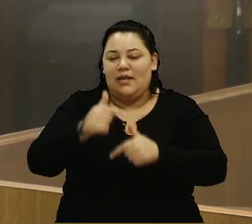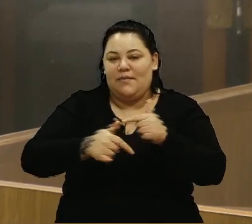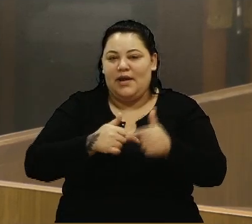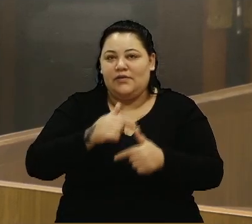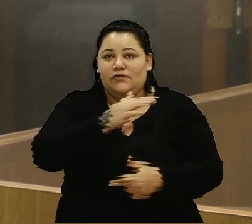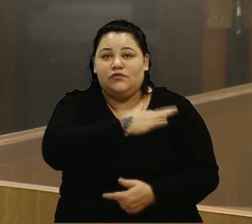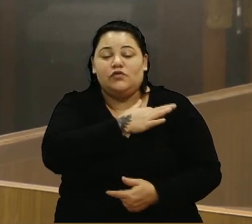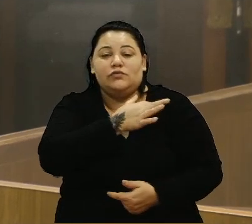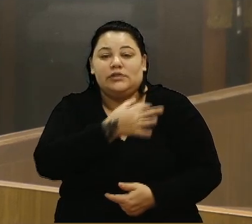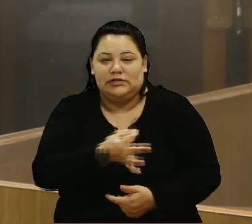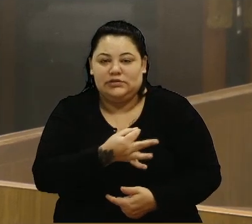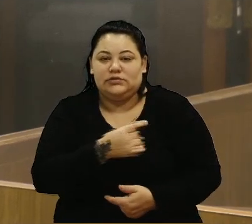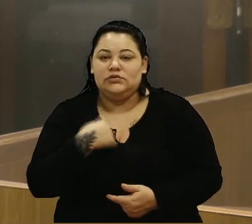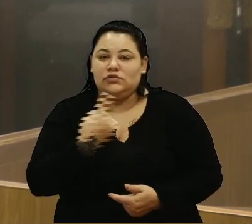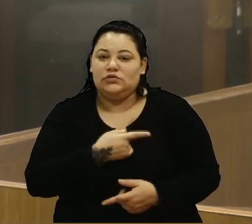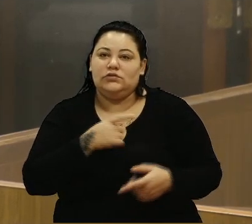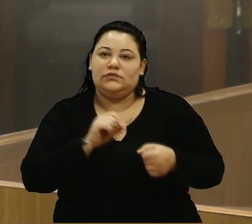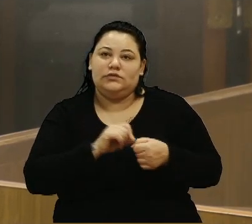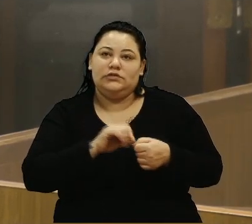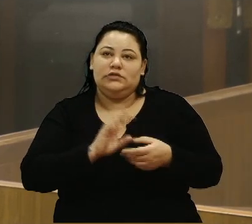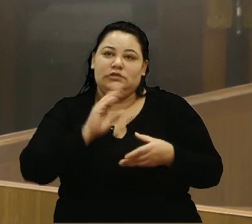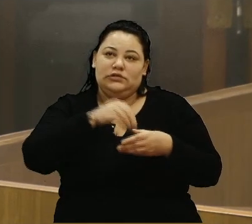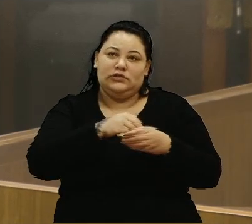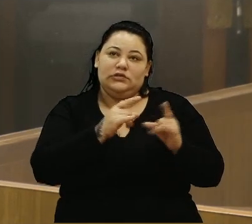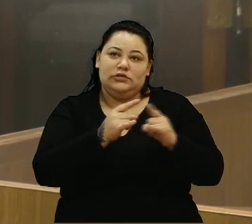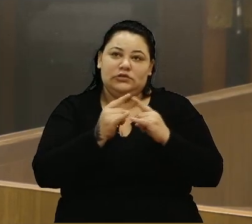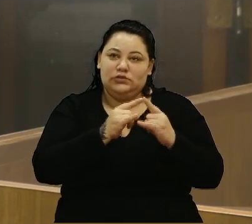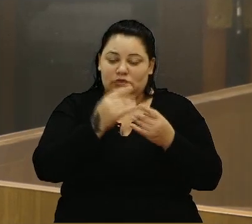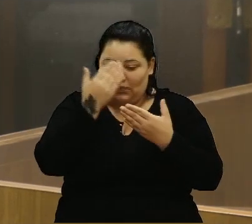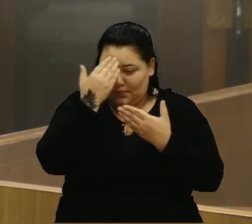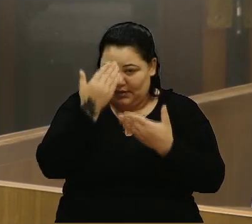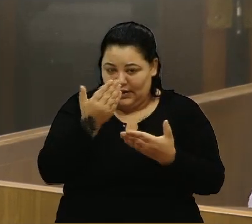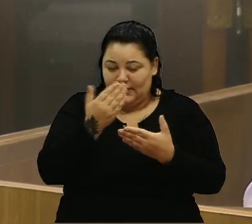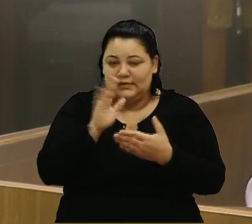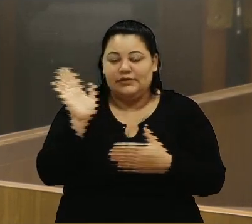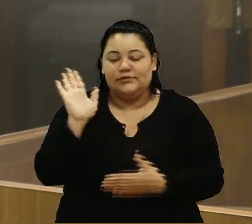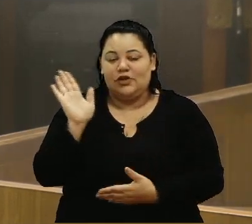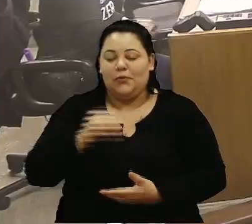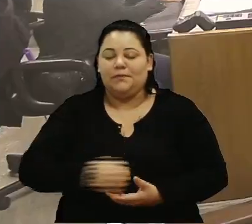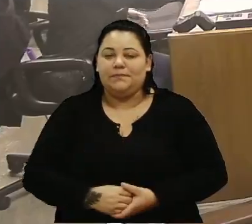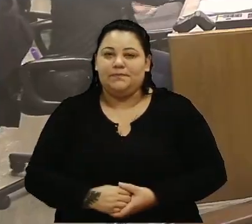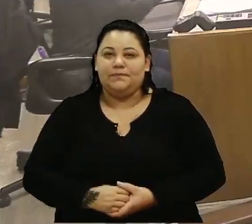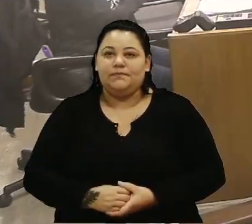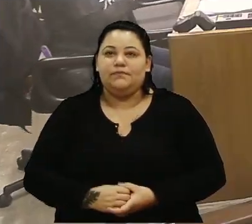voluntariado que a gente faz dentro da entidade. Obrigado e até a próxima.